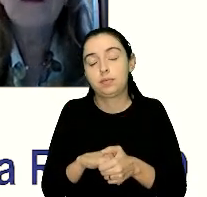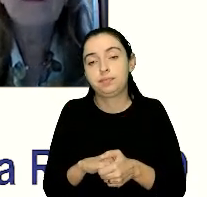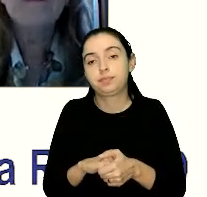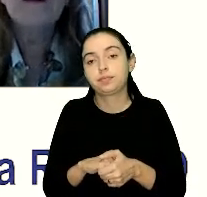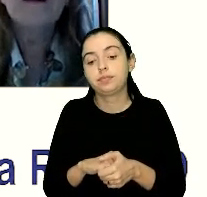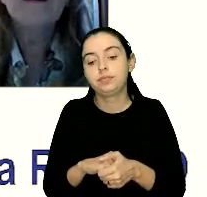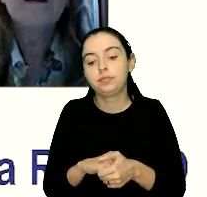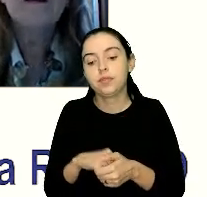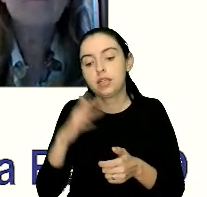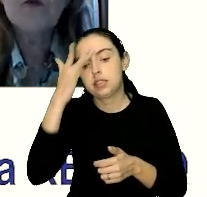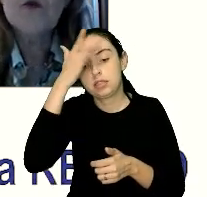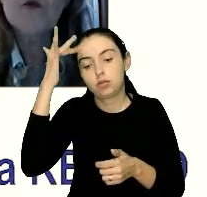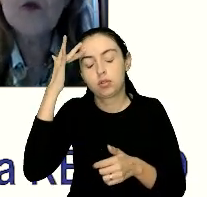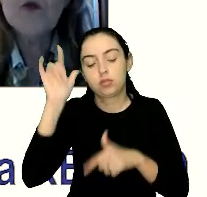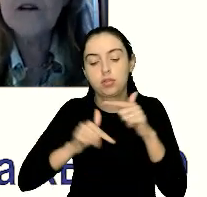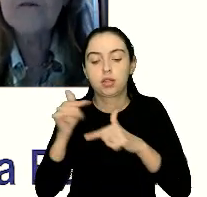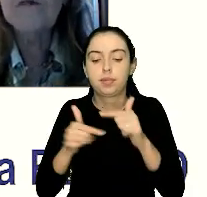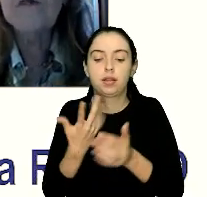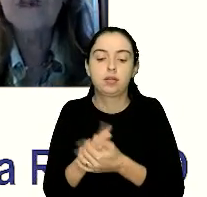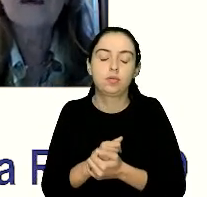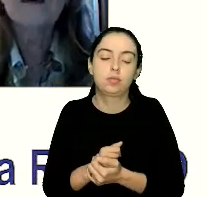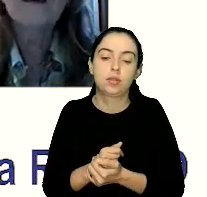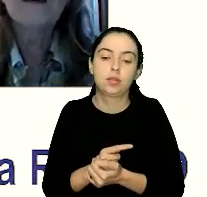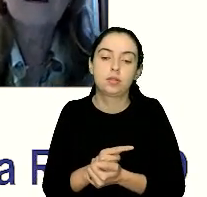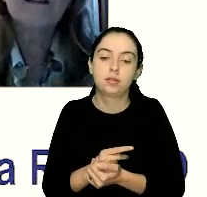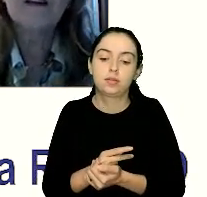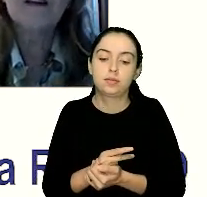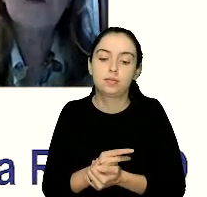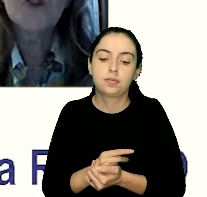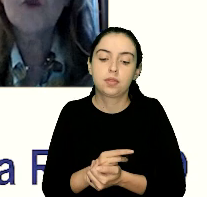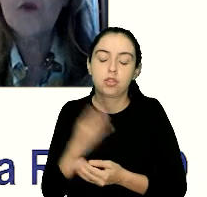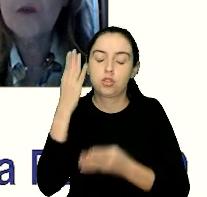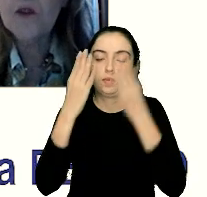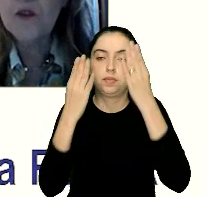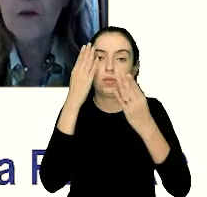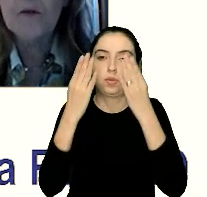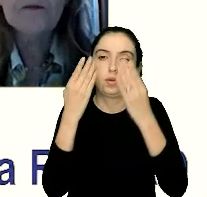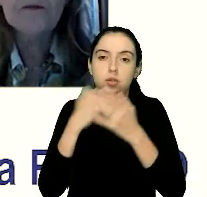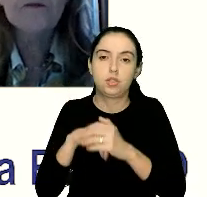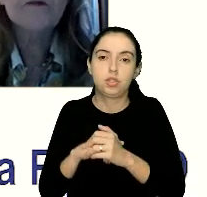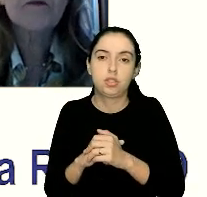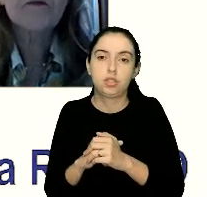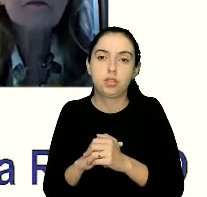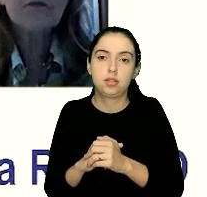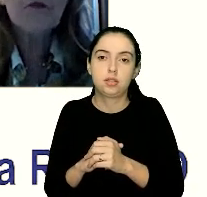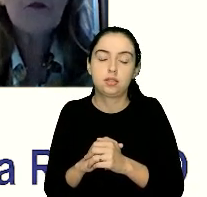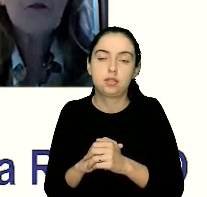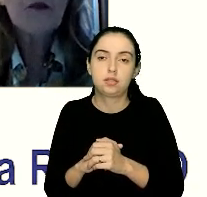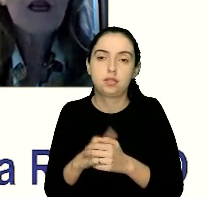trabalhador e da psicologia da saúde ocupacional.